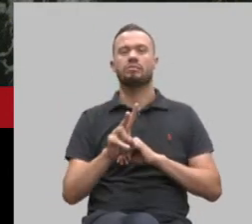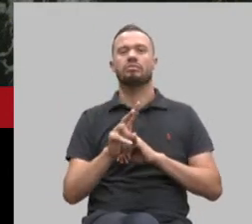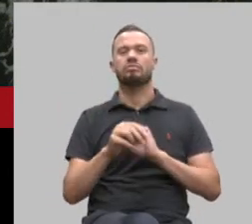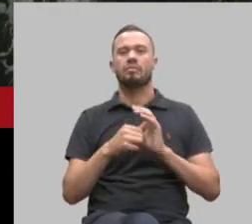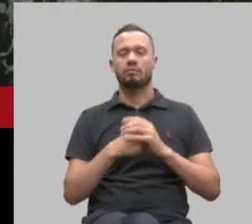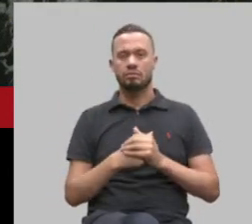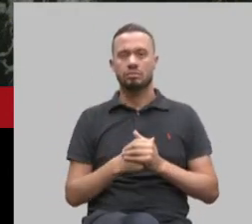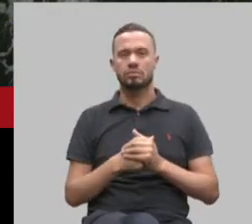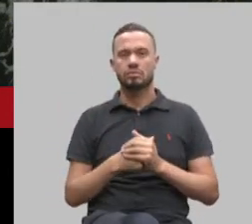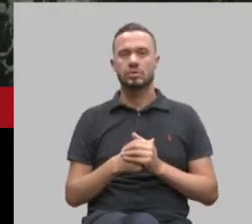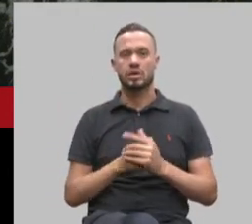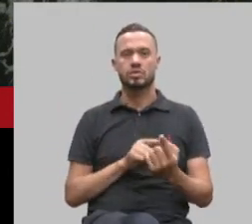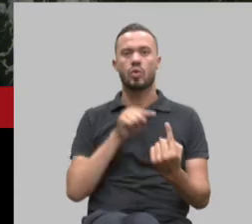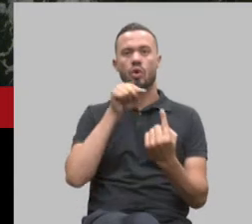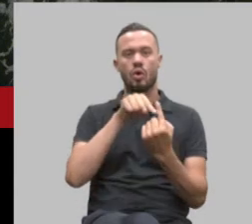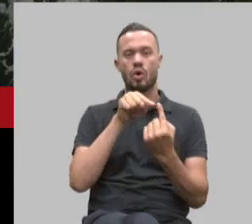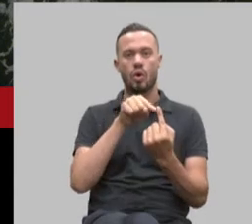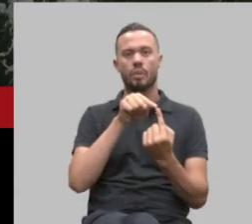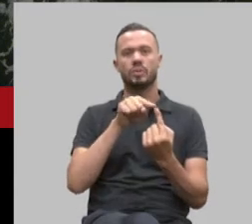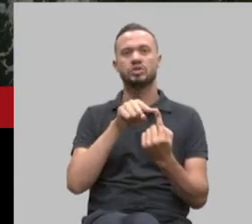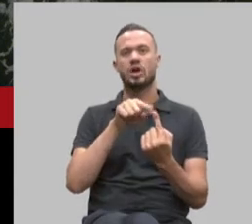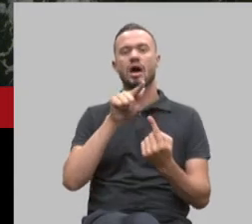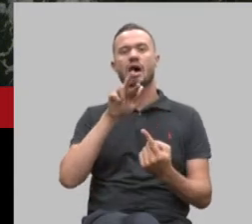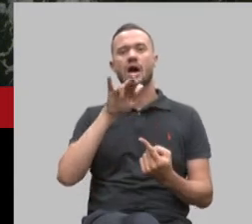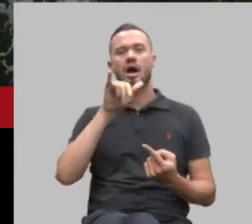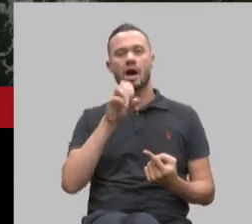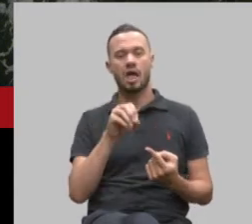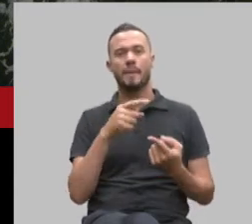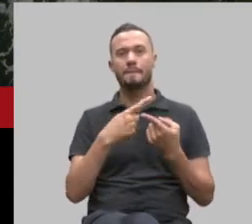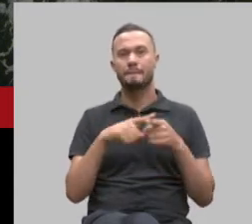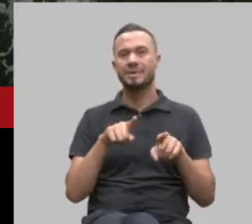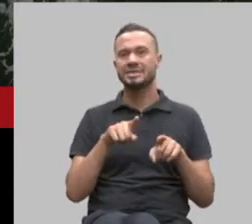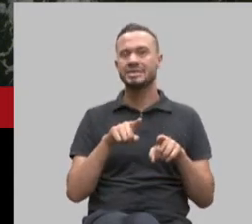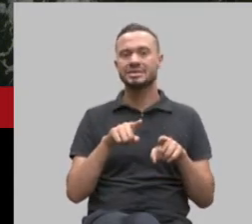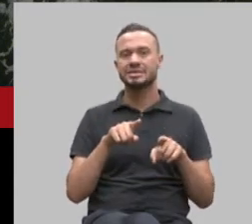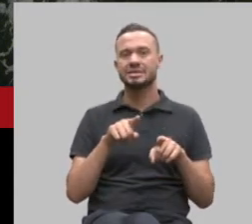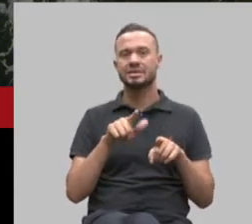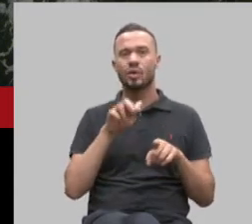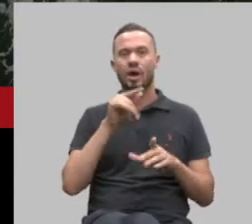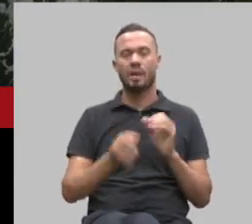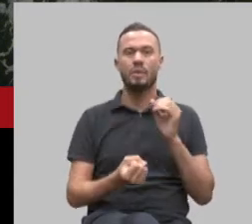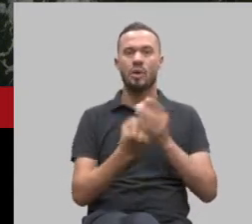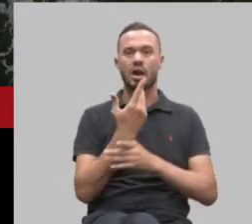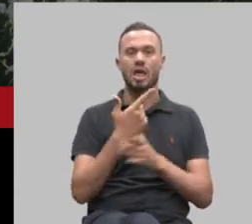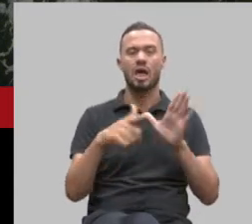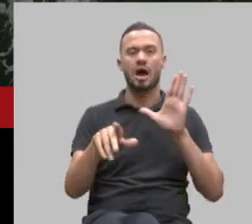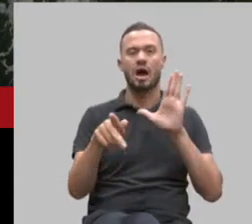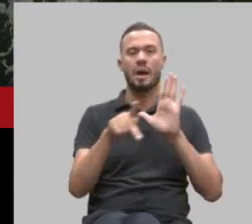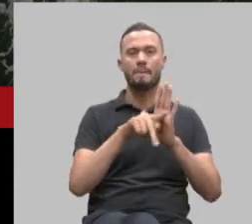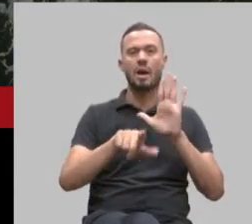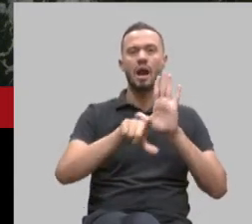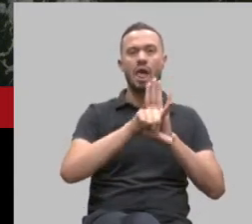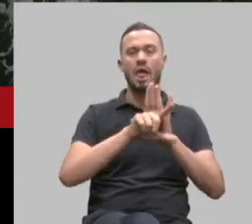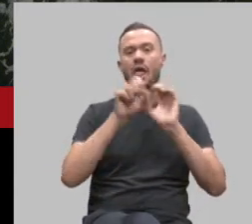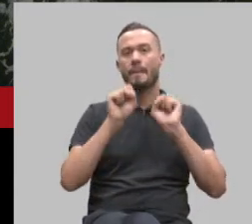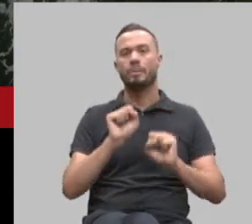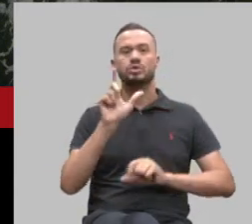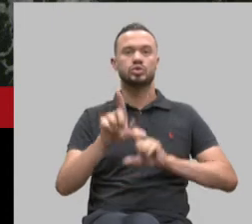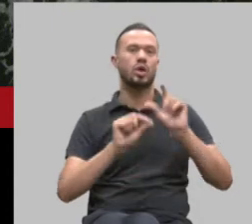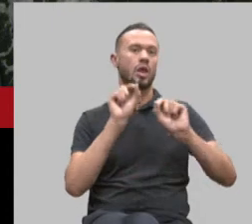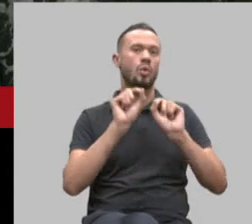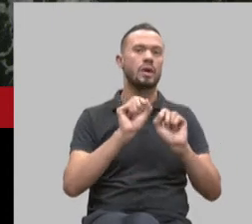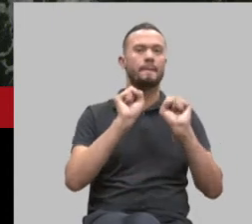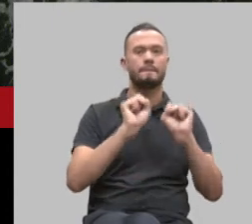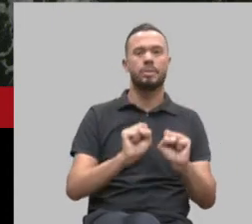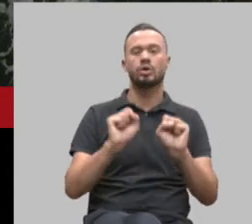que seria o objetivo do grêmio estudantil porém no próprio estatuto do Grêmio que o Grêmio mesmo faz seu próprio estatuto eles podem redigir o que eles podem ou não fazer e isso é decisão do